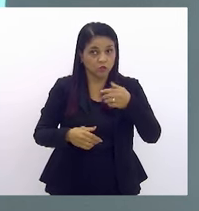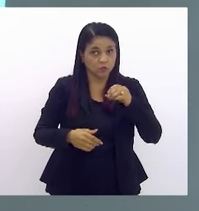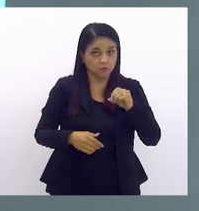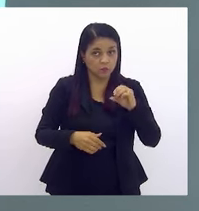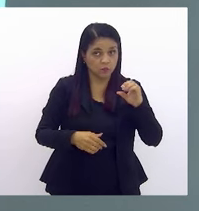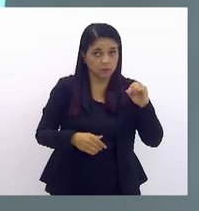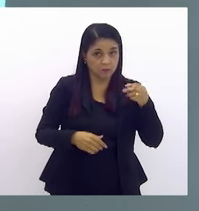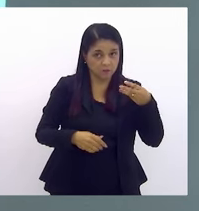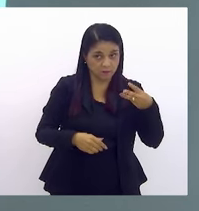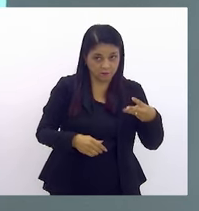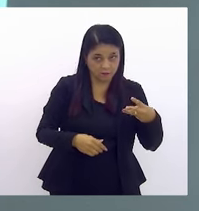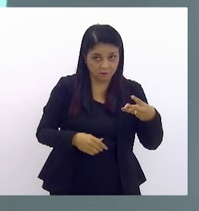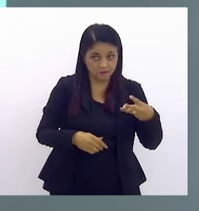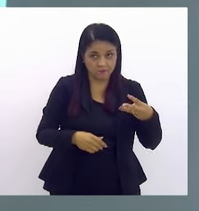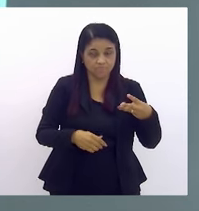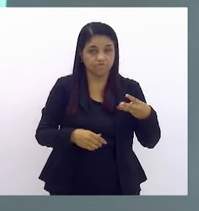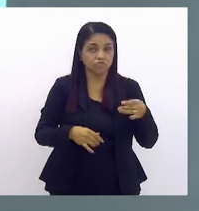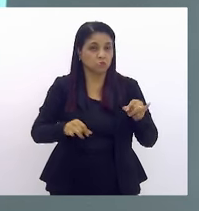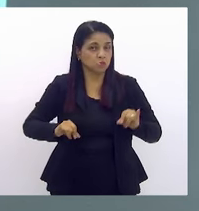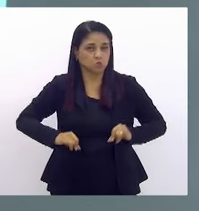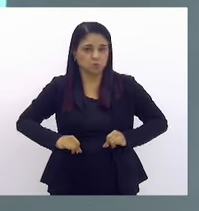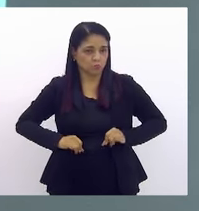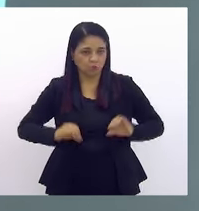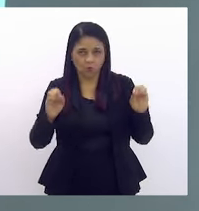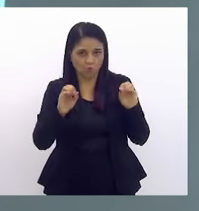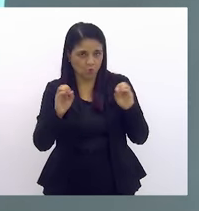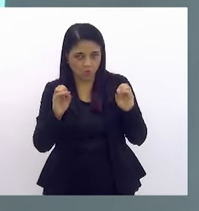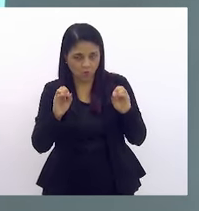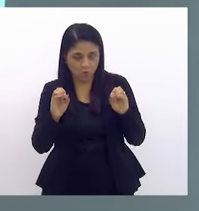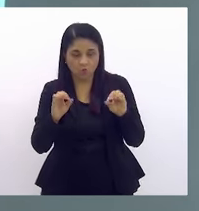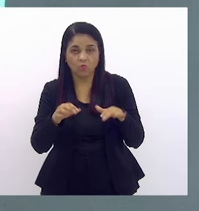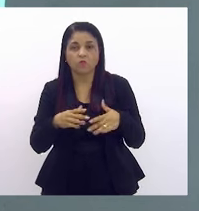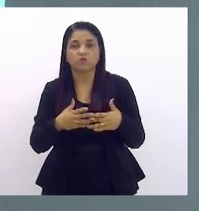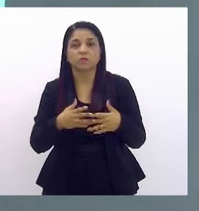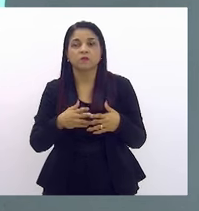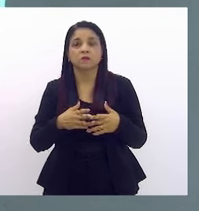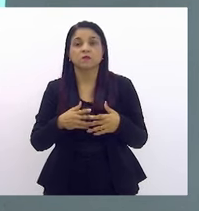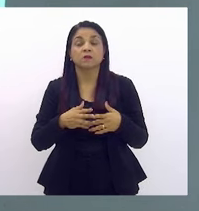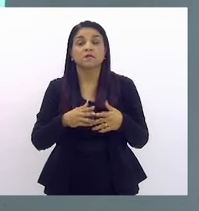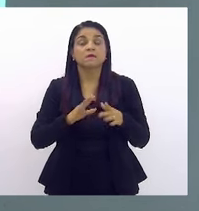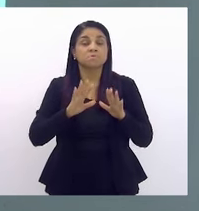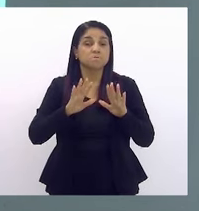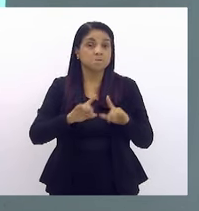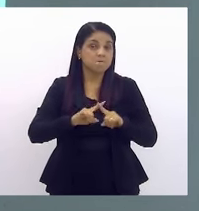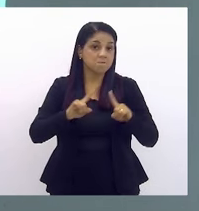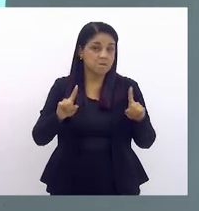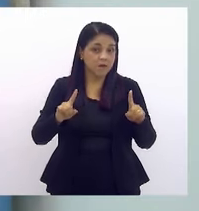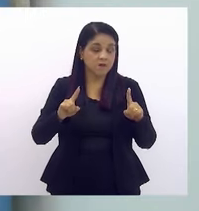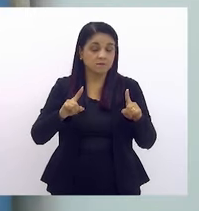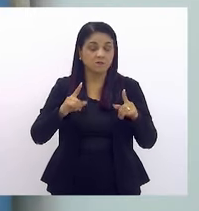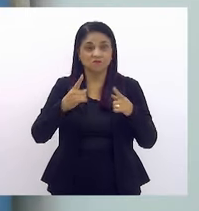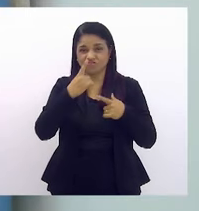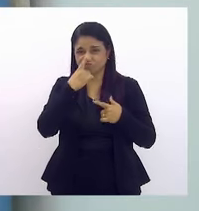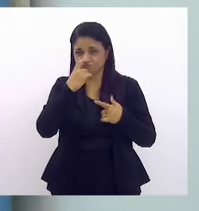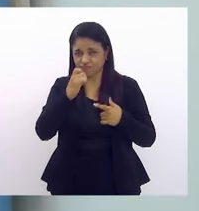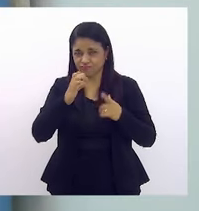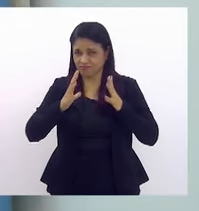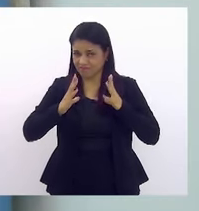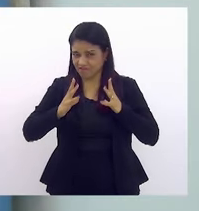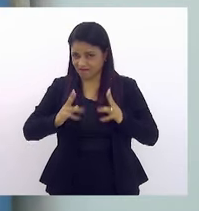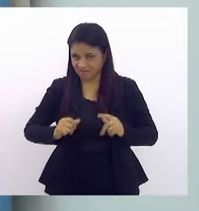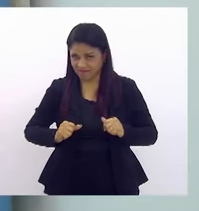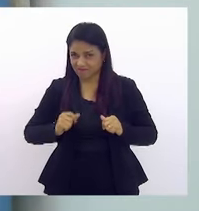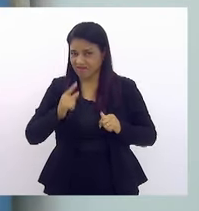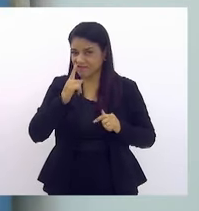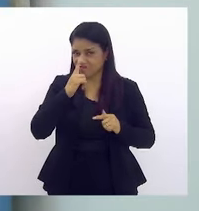não sofre nenhuma pressão, apesar do que todo o esgoto de